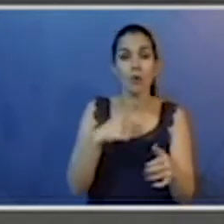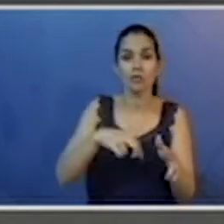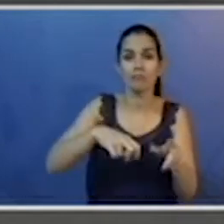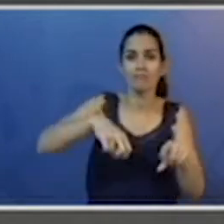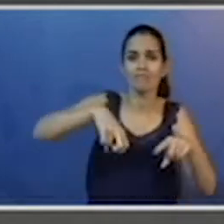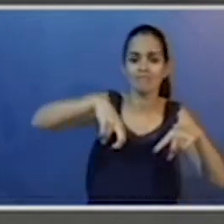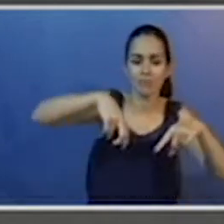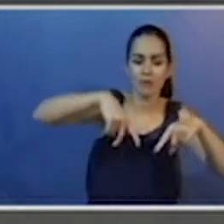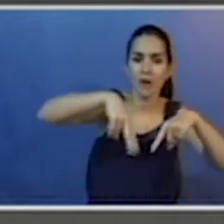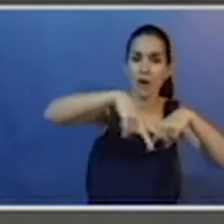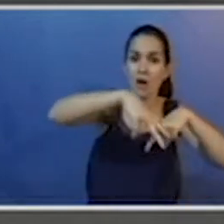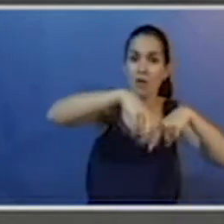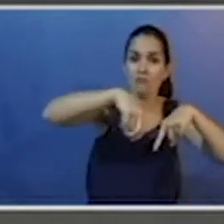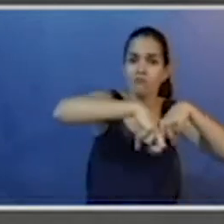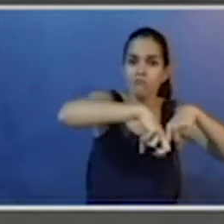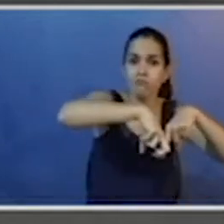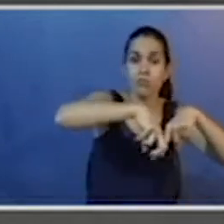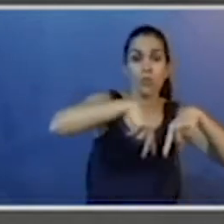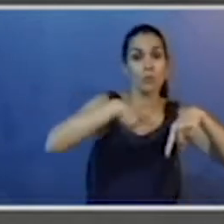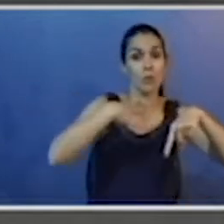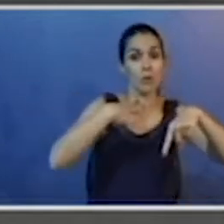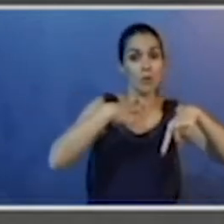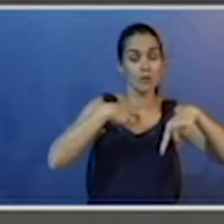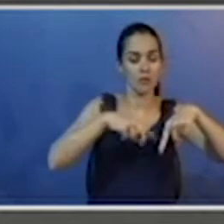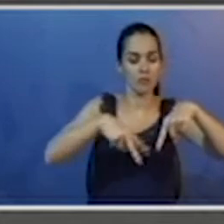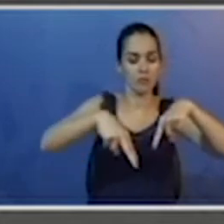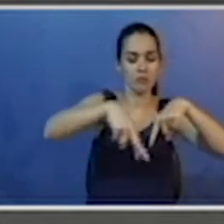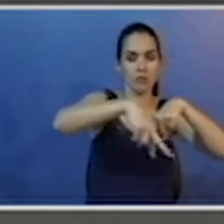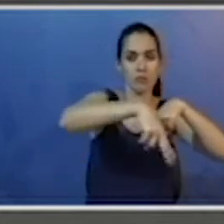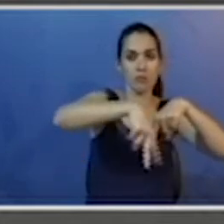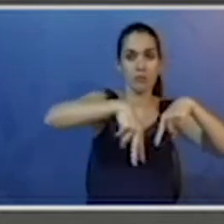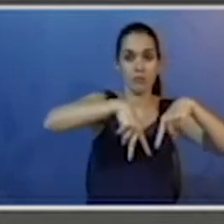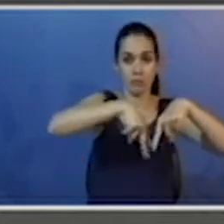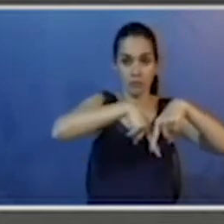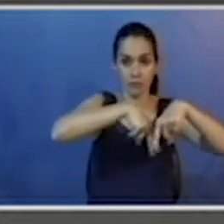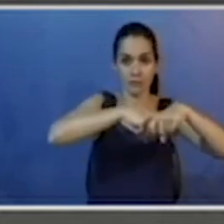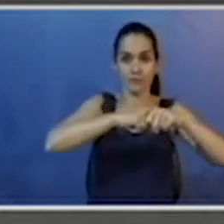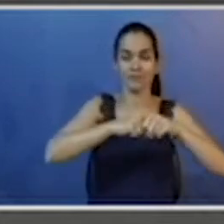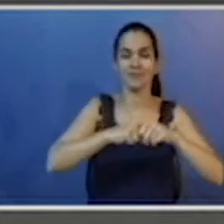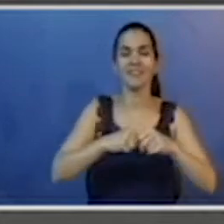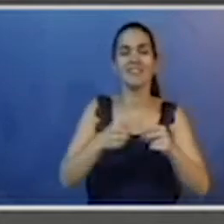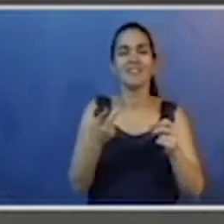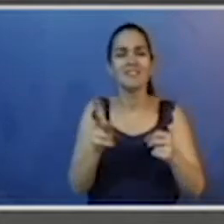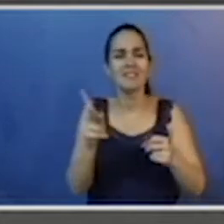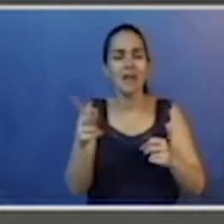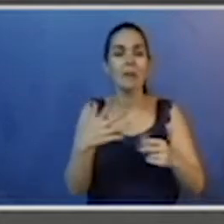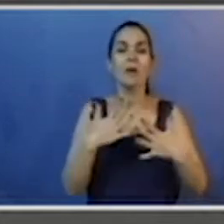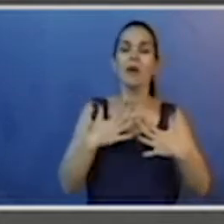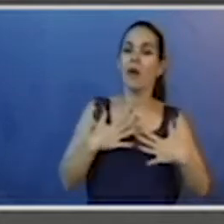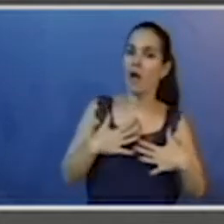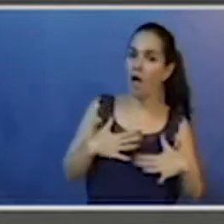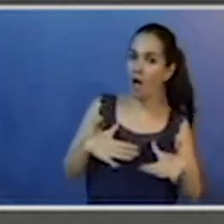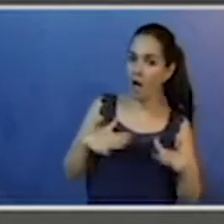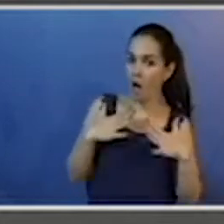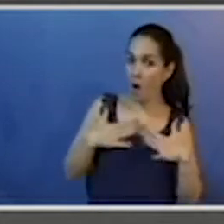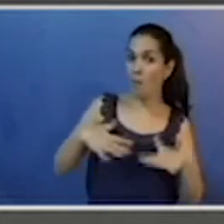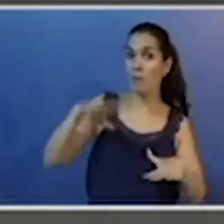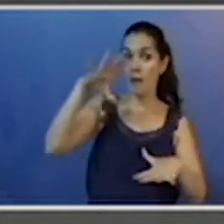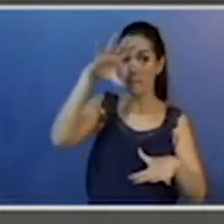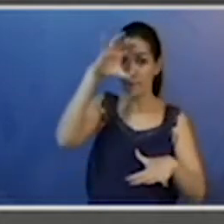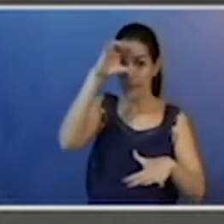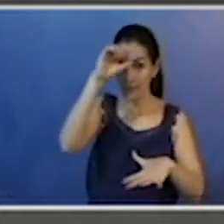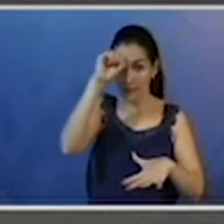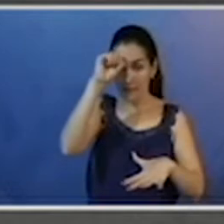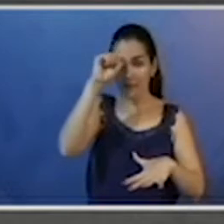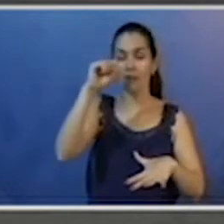e tentar fazer o percurso todo sempre a gente começa naquela sequência sempre mais devagar o poder ir aprendendo